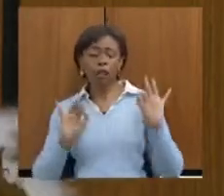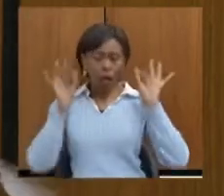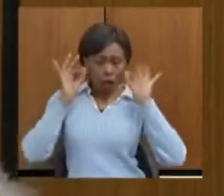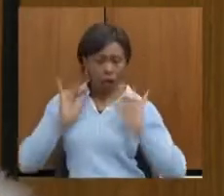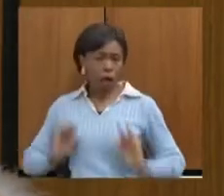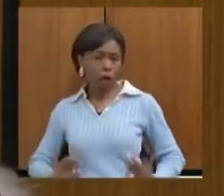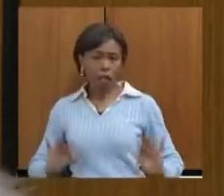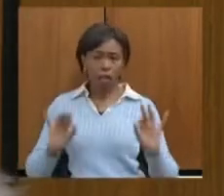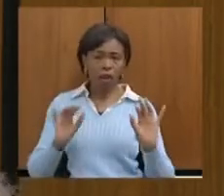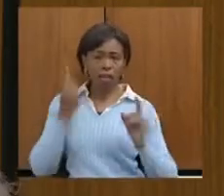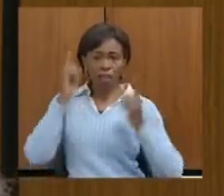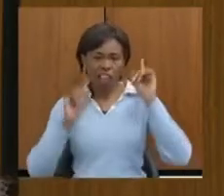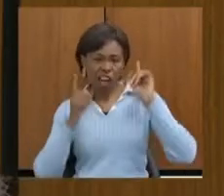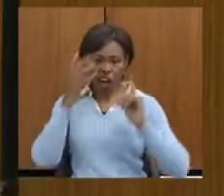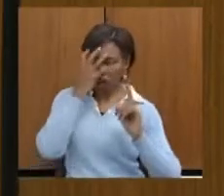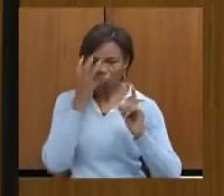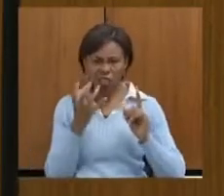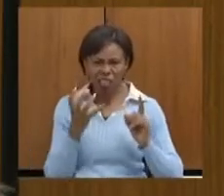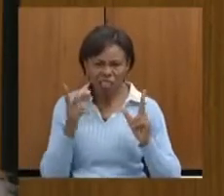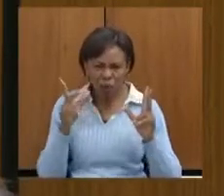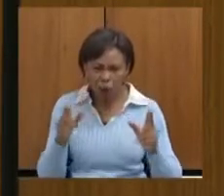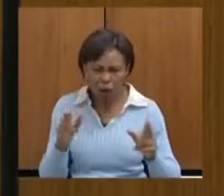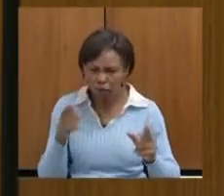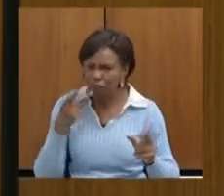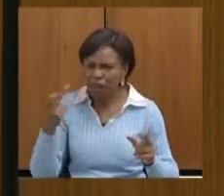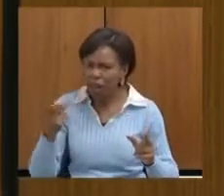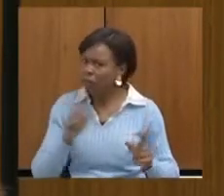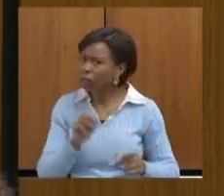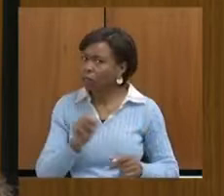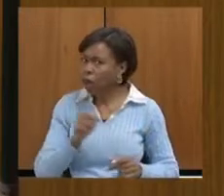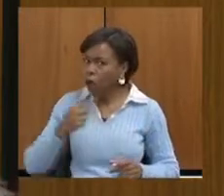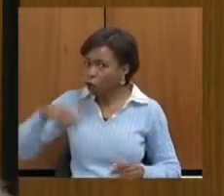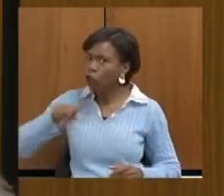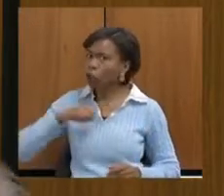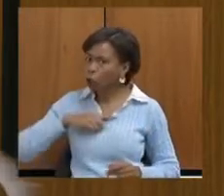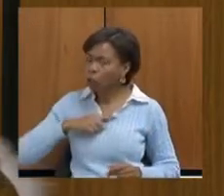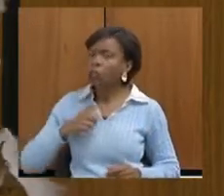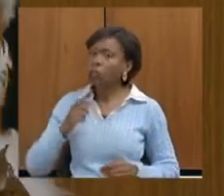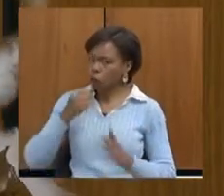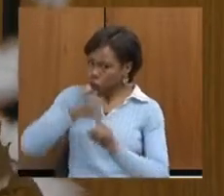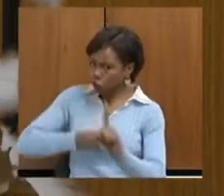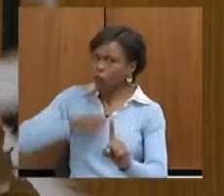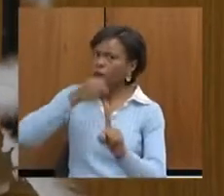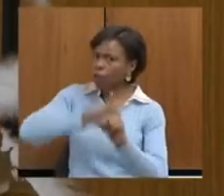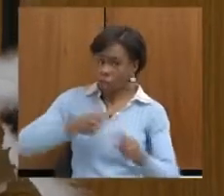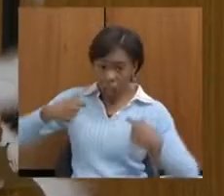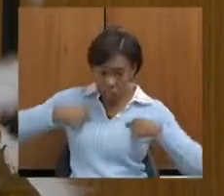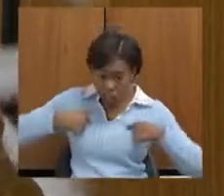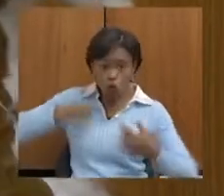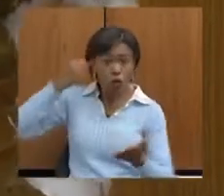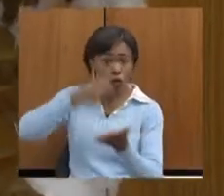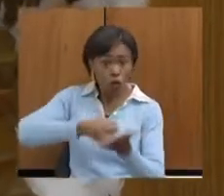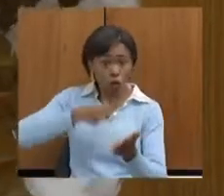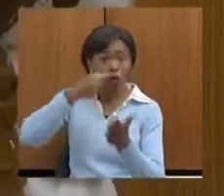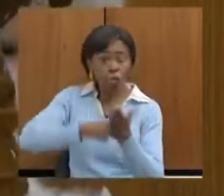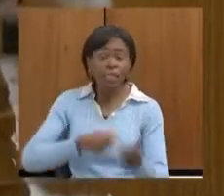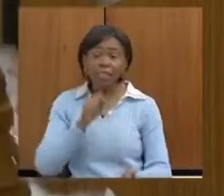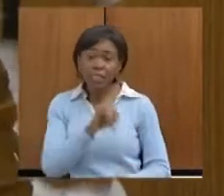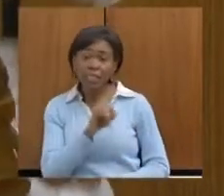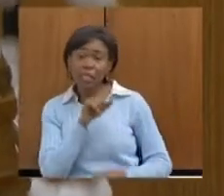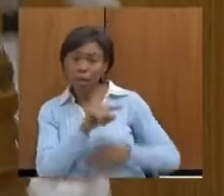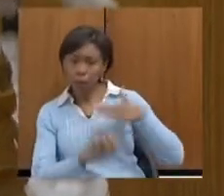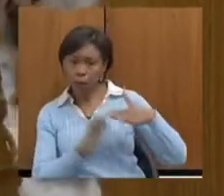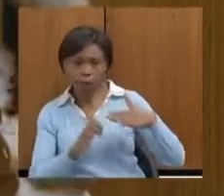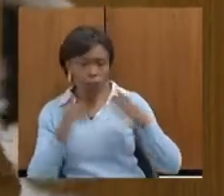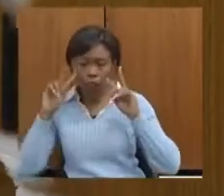fantasias em como dizem aí na liminar que eu recebi né e eu vou ter mais ainda que eu não vou parar de lutar não só renovando não não reconhecer